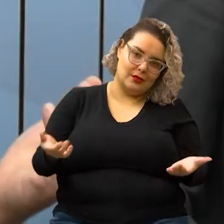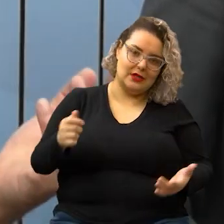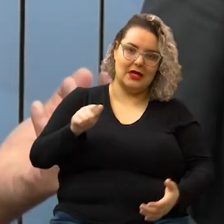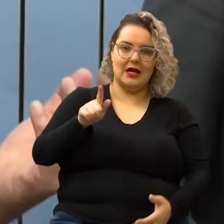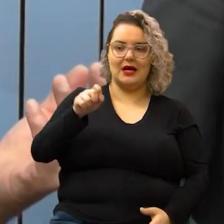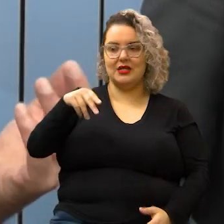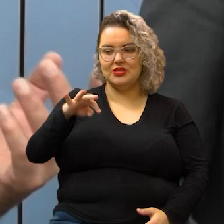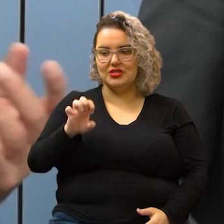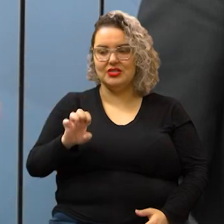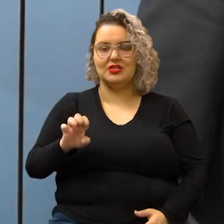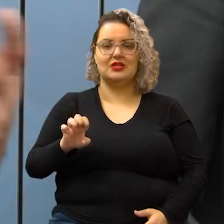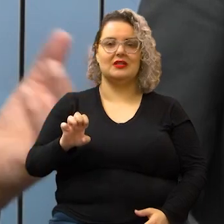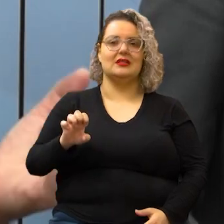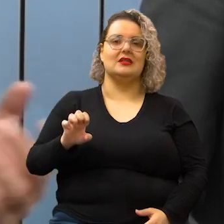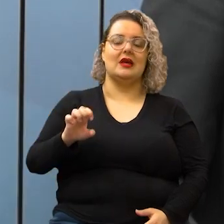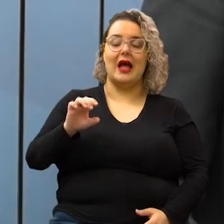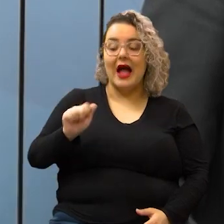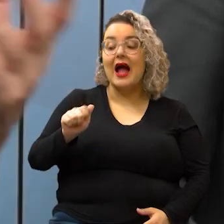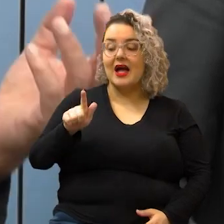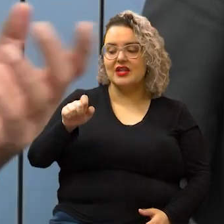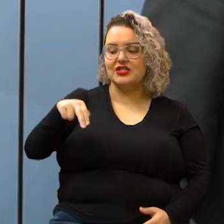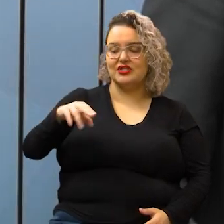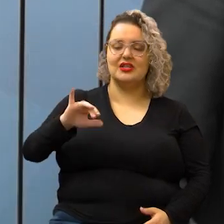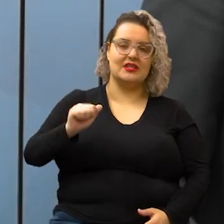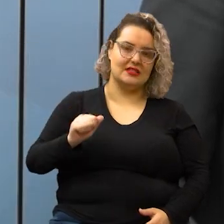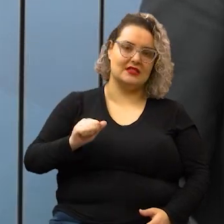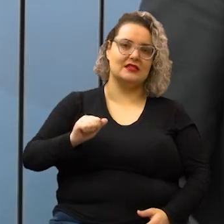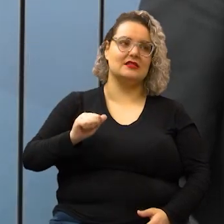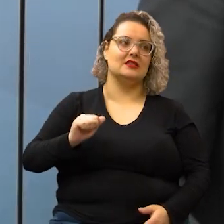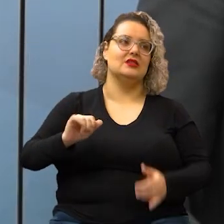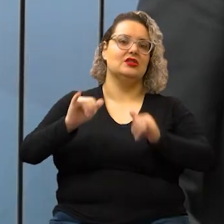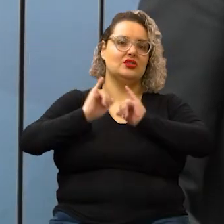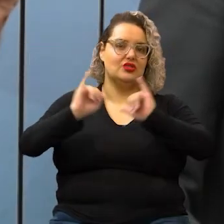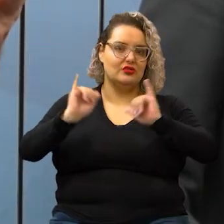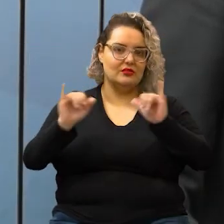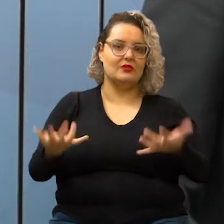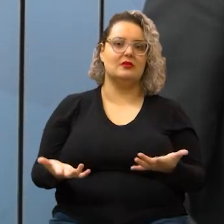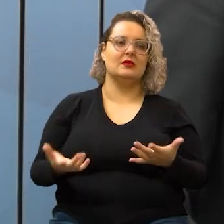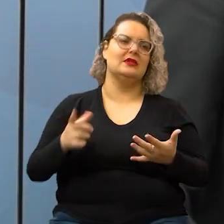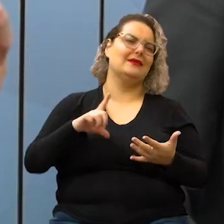de propaganda hoje têm estudos, têm técnica. O que eles querem é